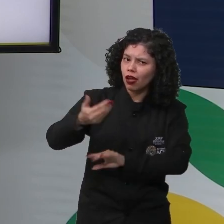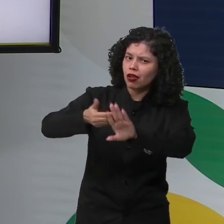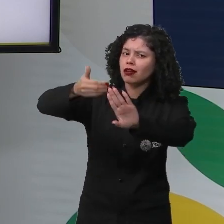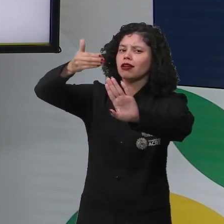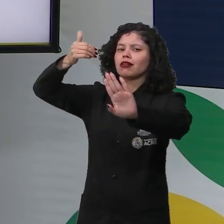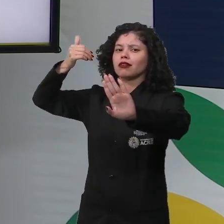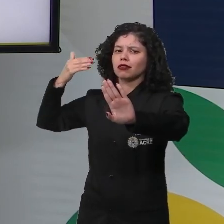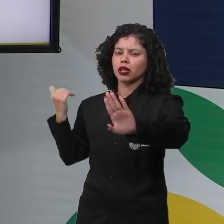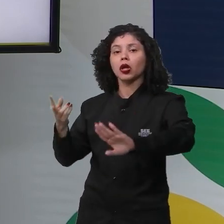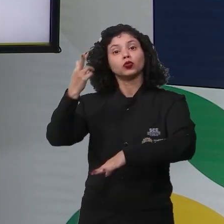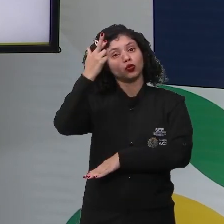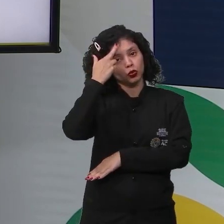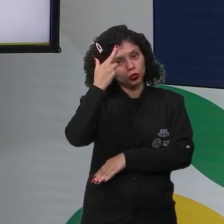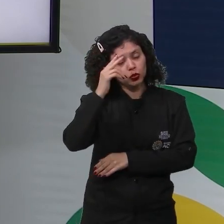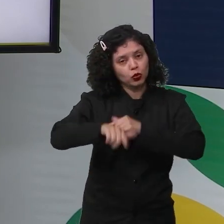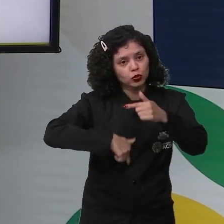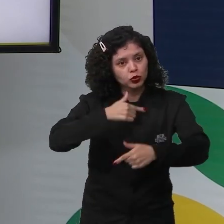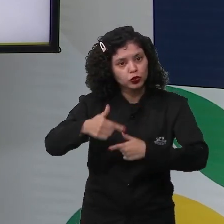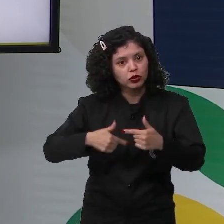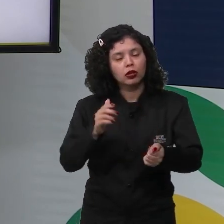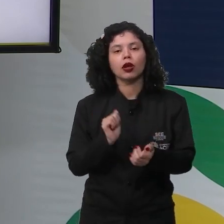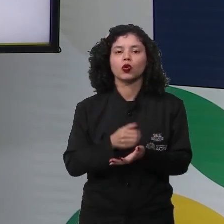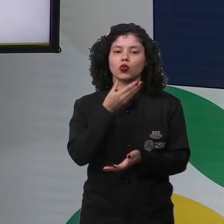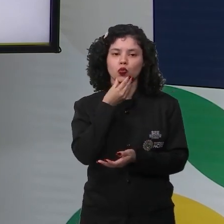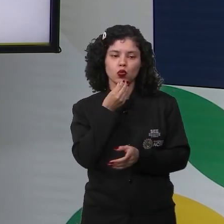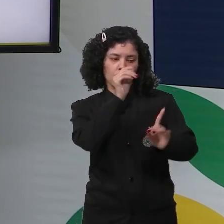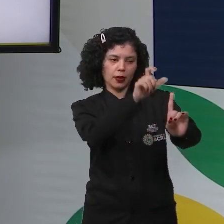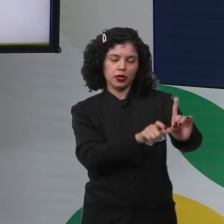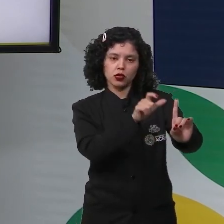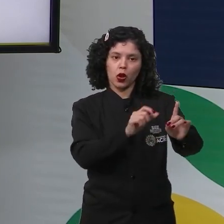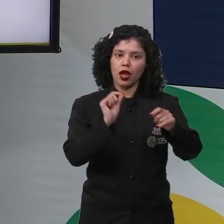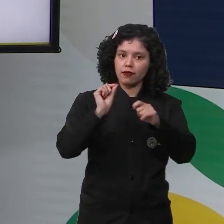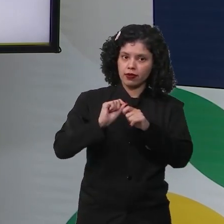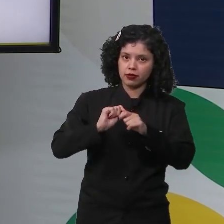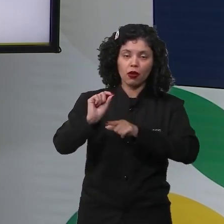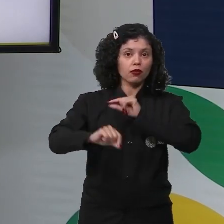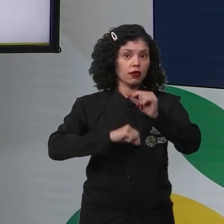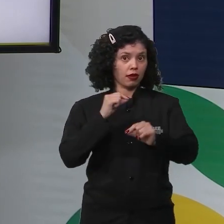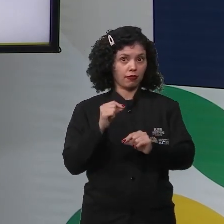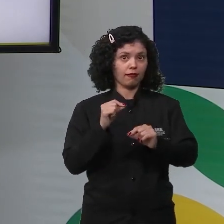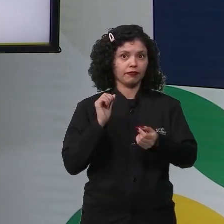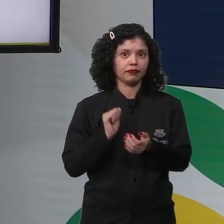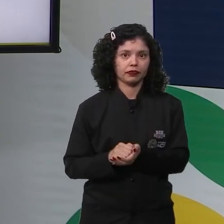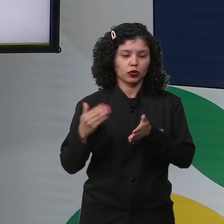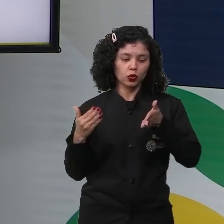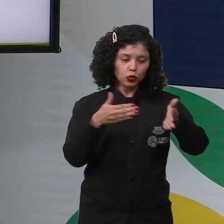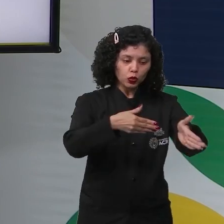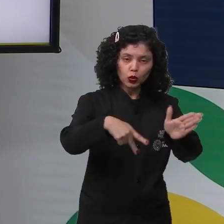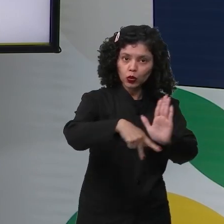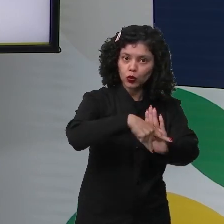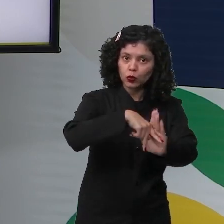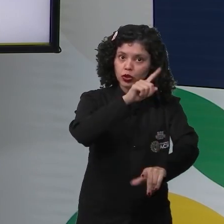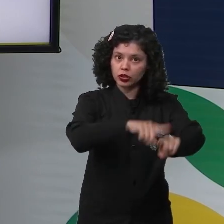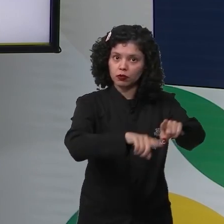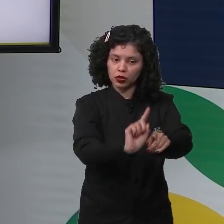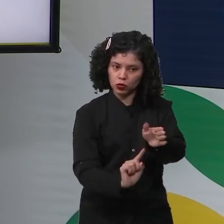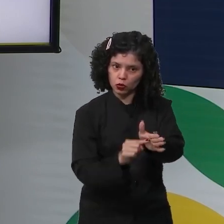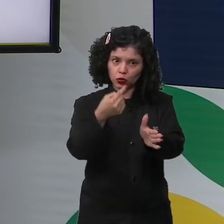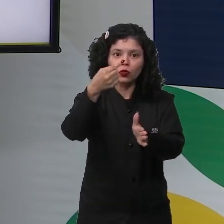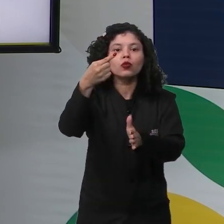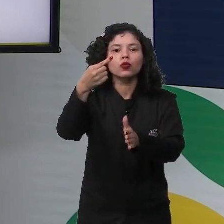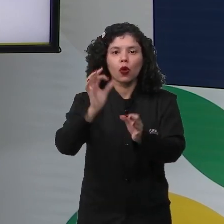era muito comum. O trabalho do artesão, ele consiste desde a obtenção da matéria-prima,